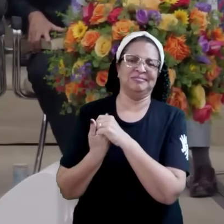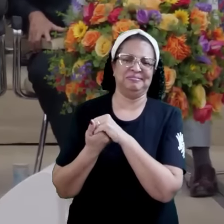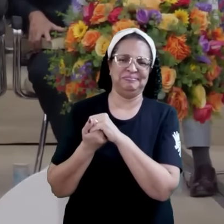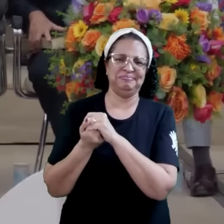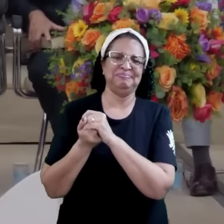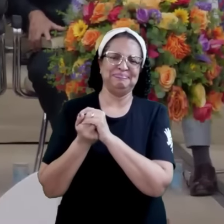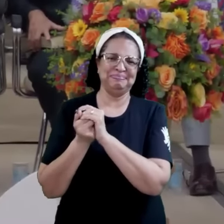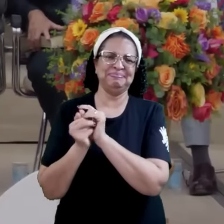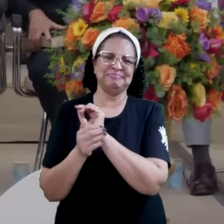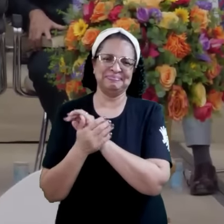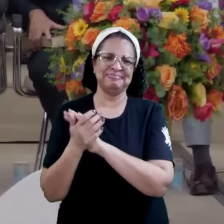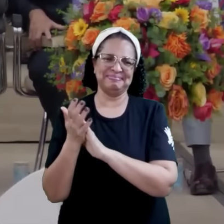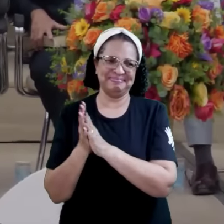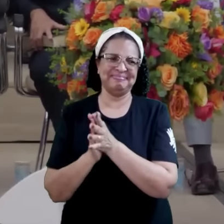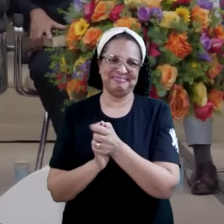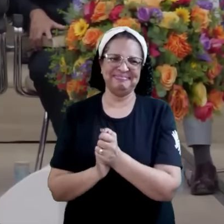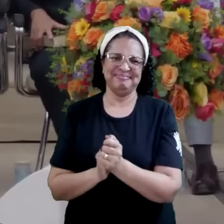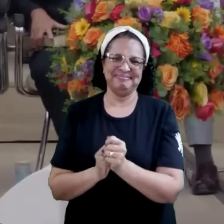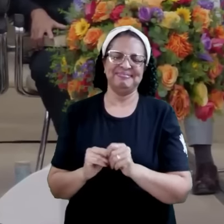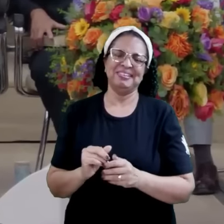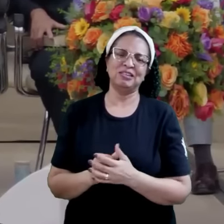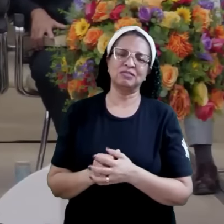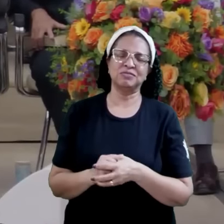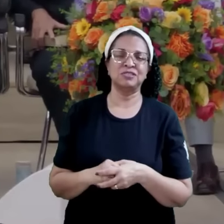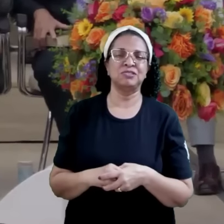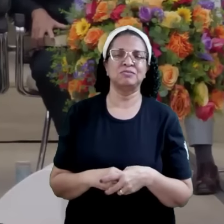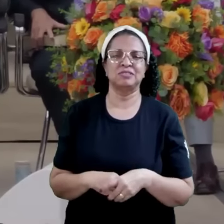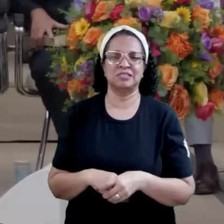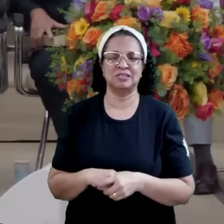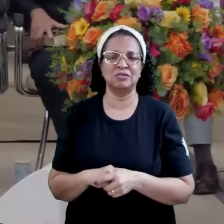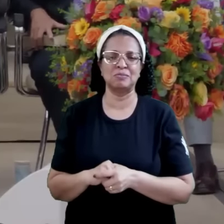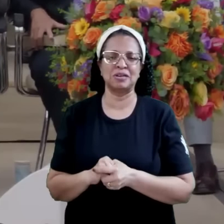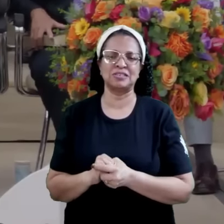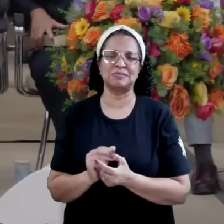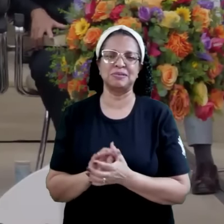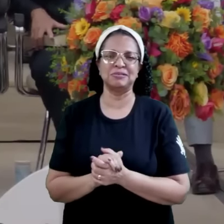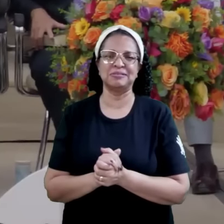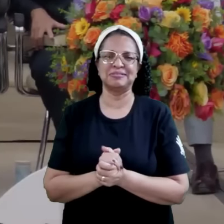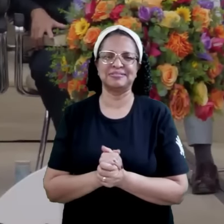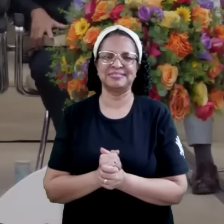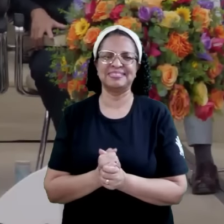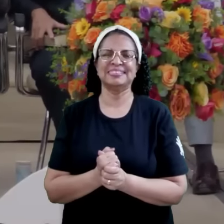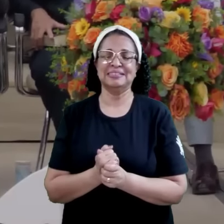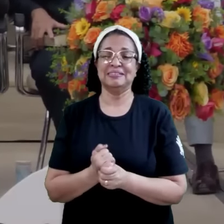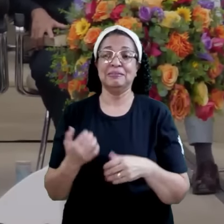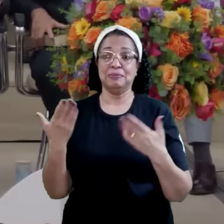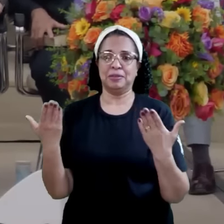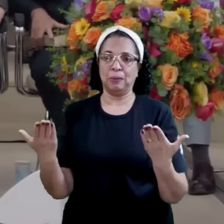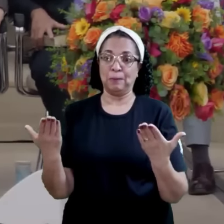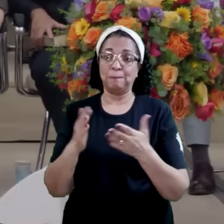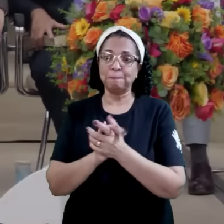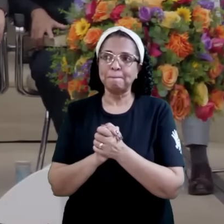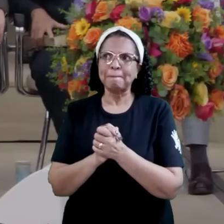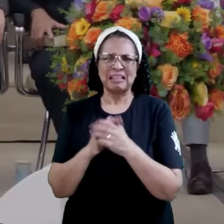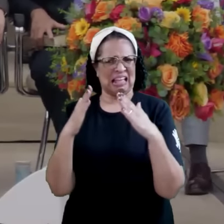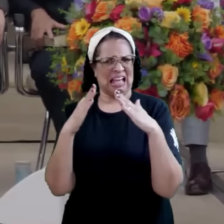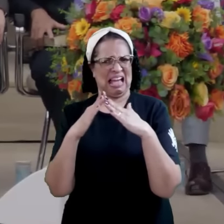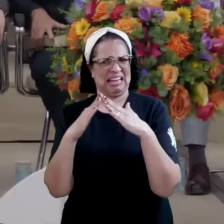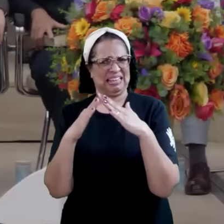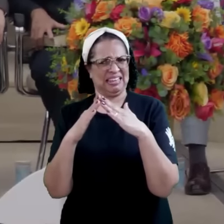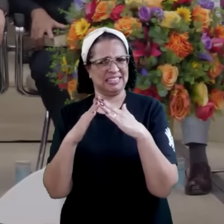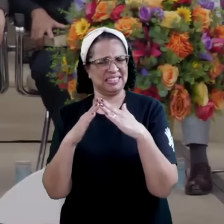aqui porque a gente se preocupa tanto né irmão só tem uma pessoa que pode impedir de Jesus entrar na tua vida